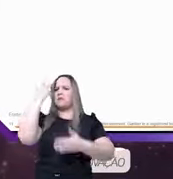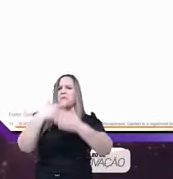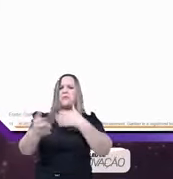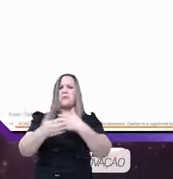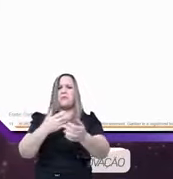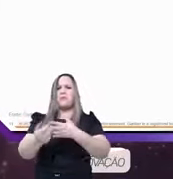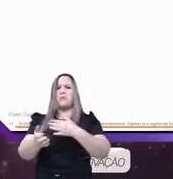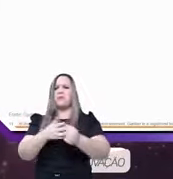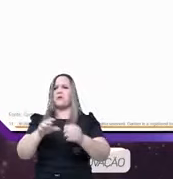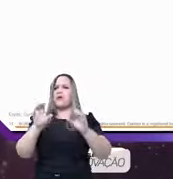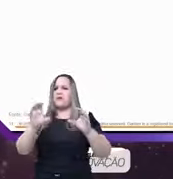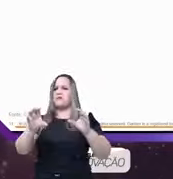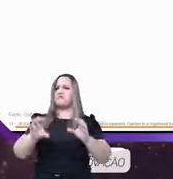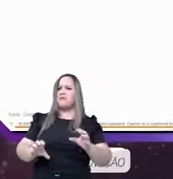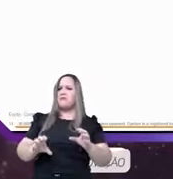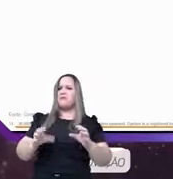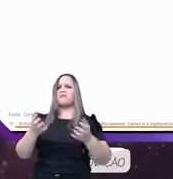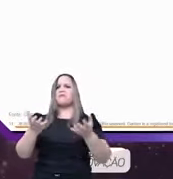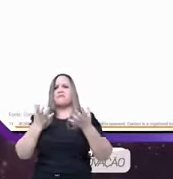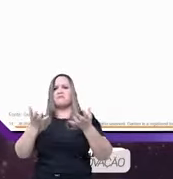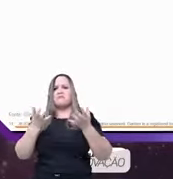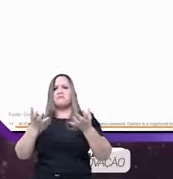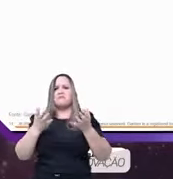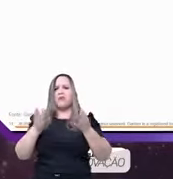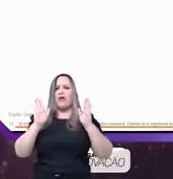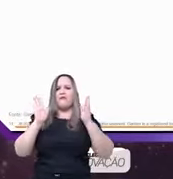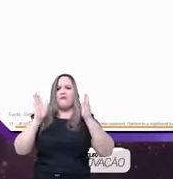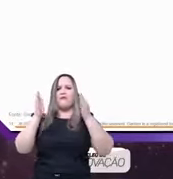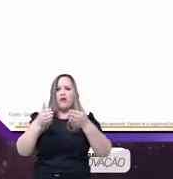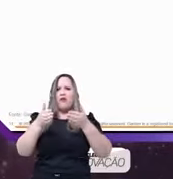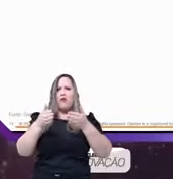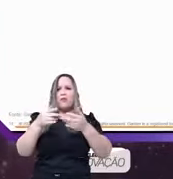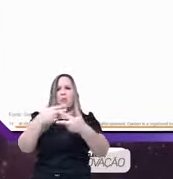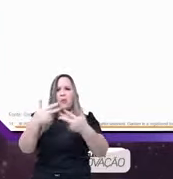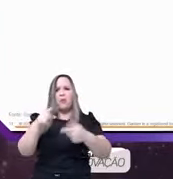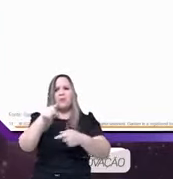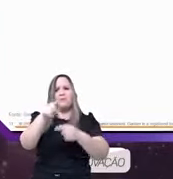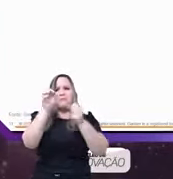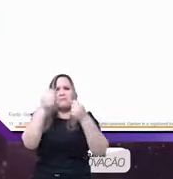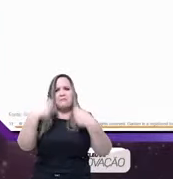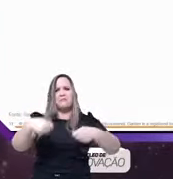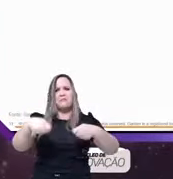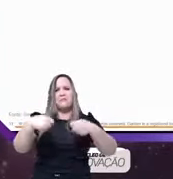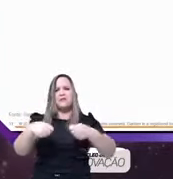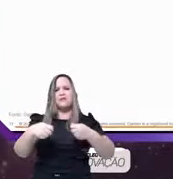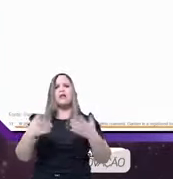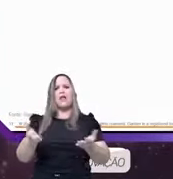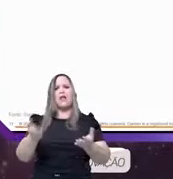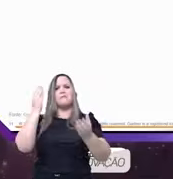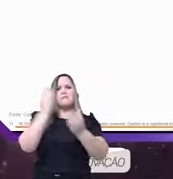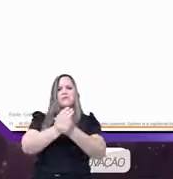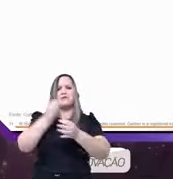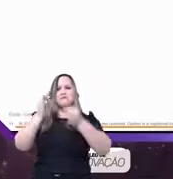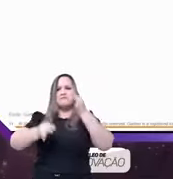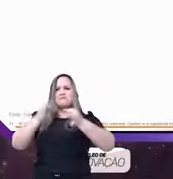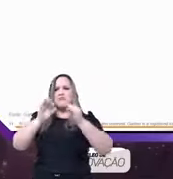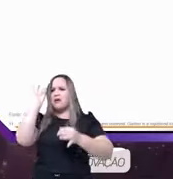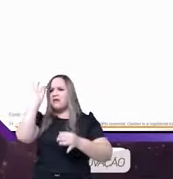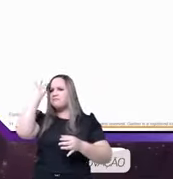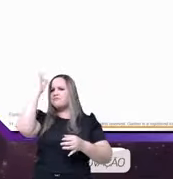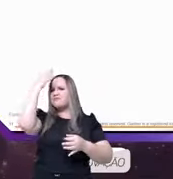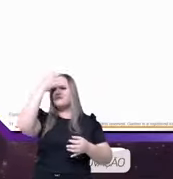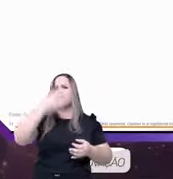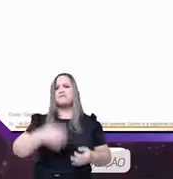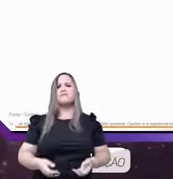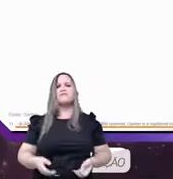cidadão, qualquer foco. Foco na necessidade dele. O que eu tenho que fazer? Um processo judicial mais rápido, mais célere. Esse é a